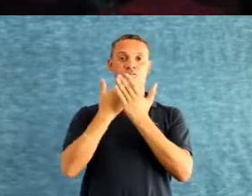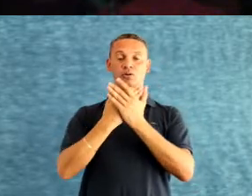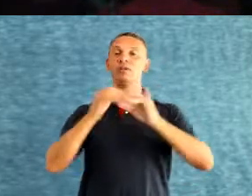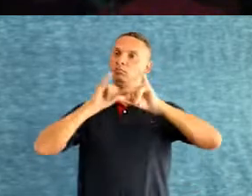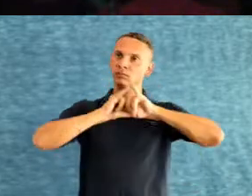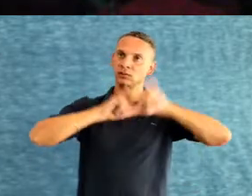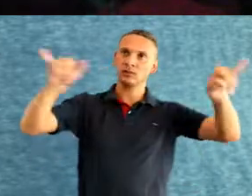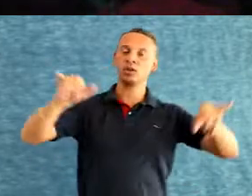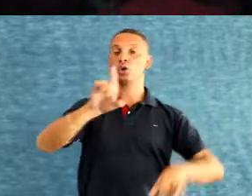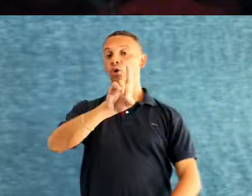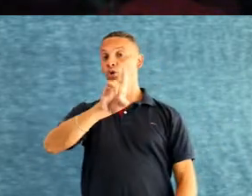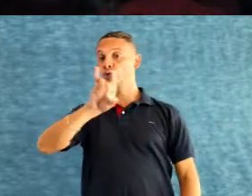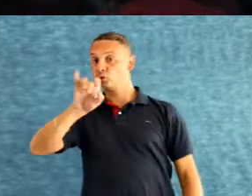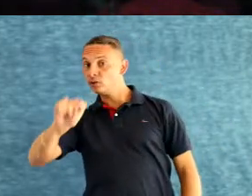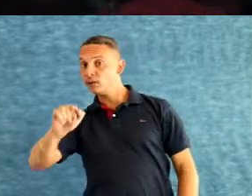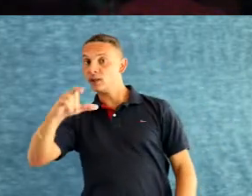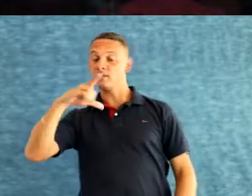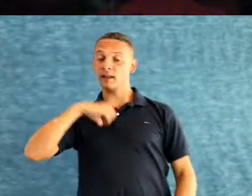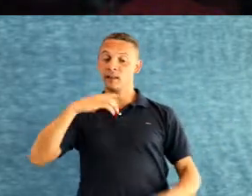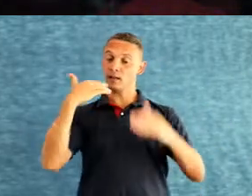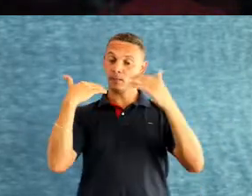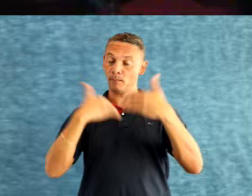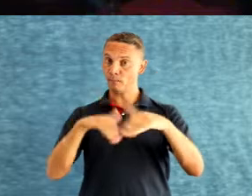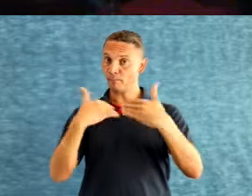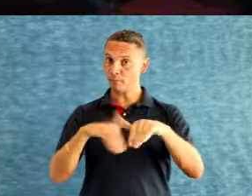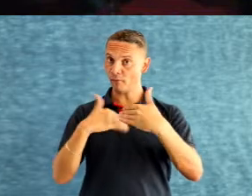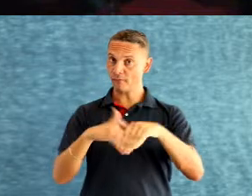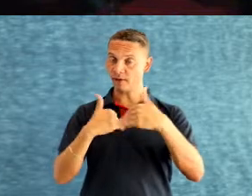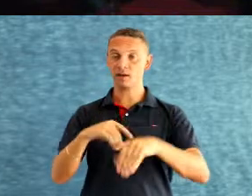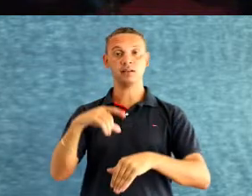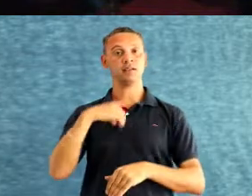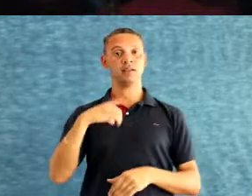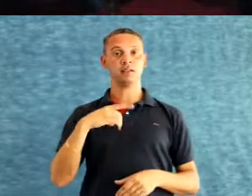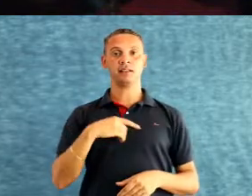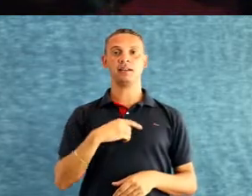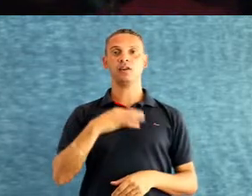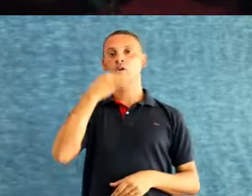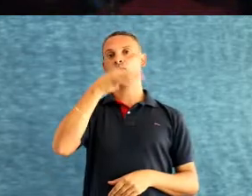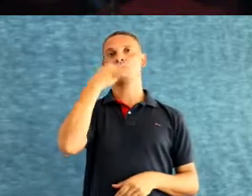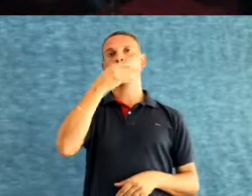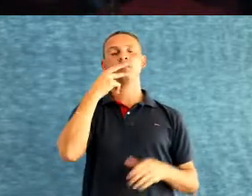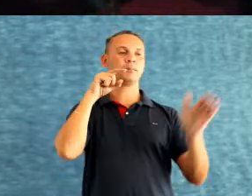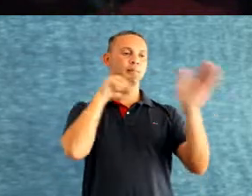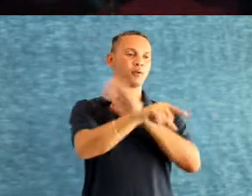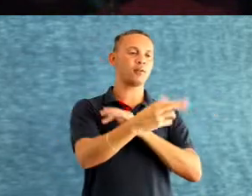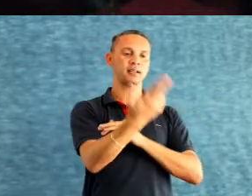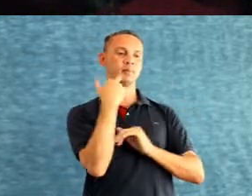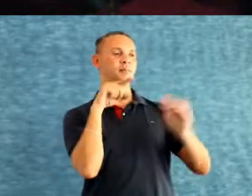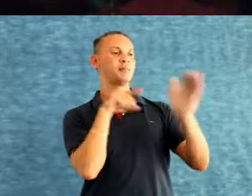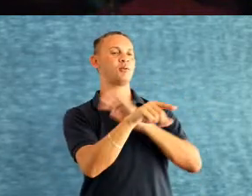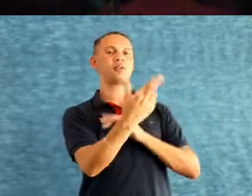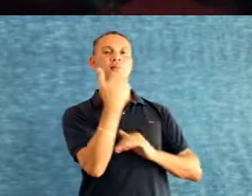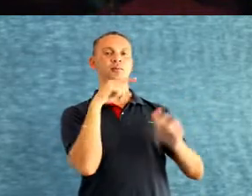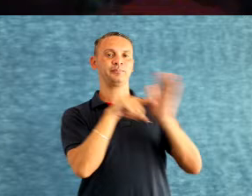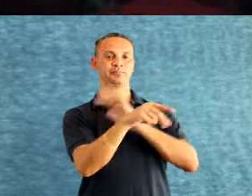dia, ia haver a prova, o exame público, o exame oral das meninas, das alunas, ou meninas e meninos,